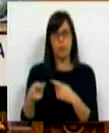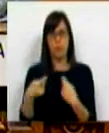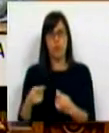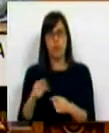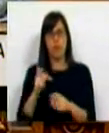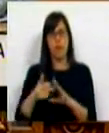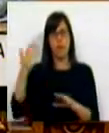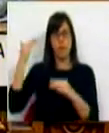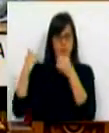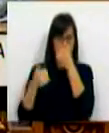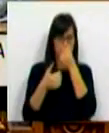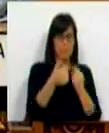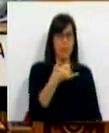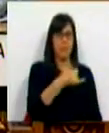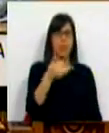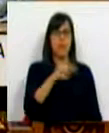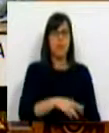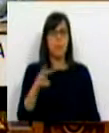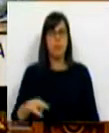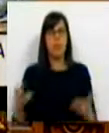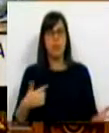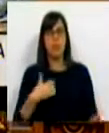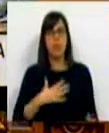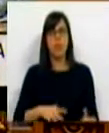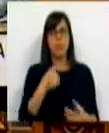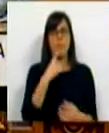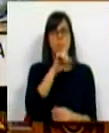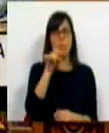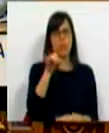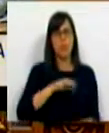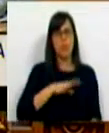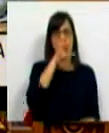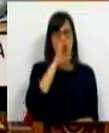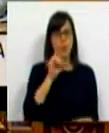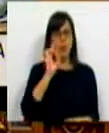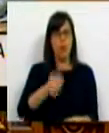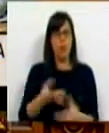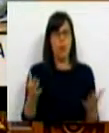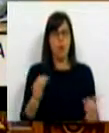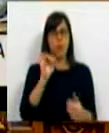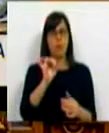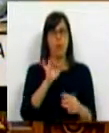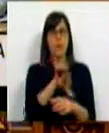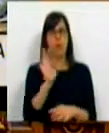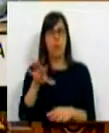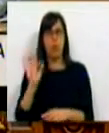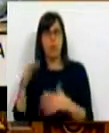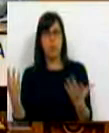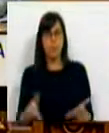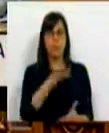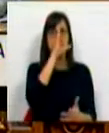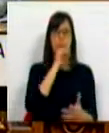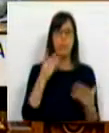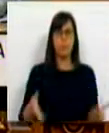nos anos anteriores, de 522 milhões, eu gostaria de perguntar ao Sr. Ministro quais são as suas opções e do